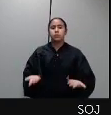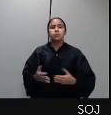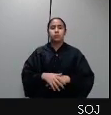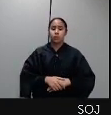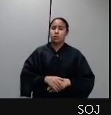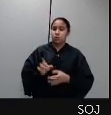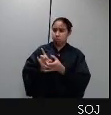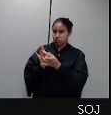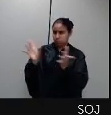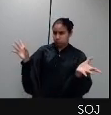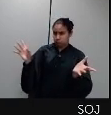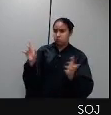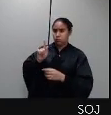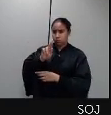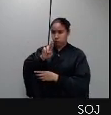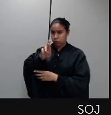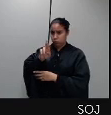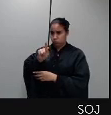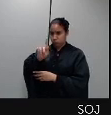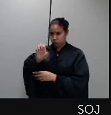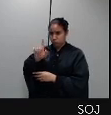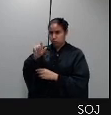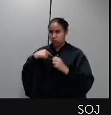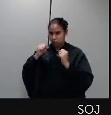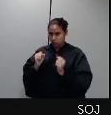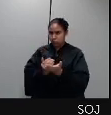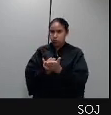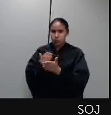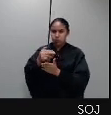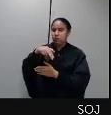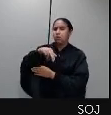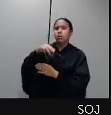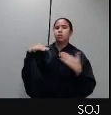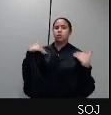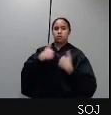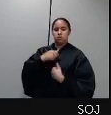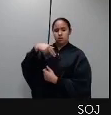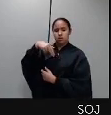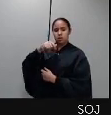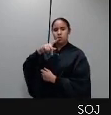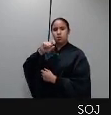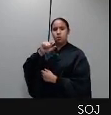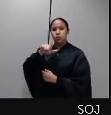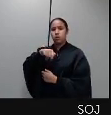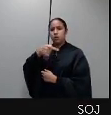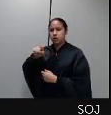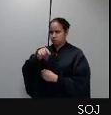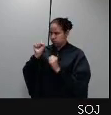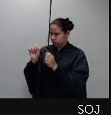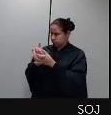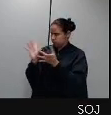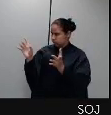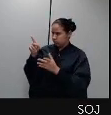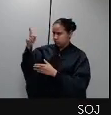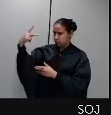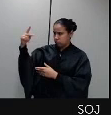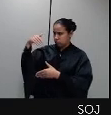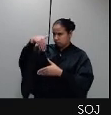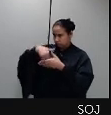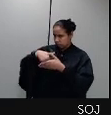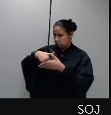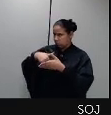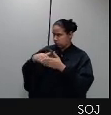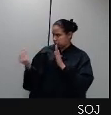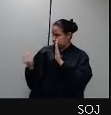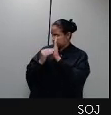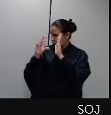eu já passo a palavra ao Ministro não e para fazer o registro do seu estado residente eu câncer vamos tem